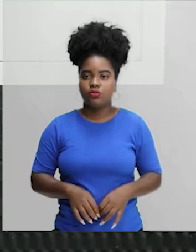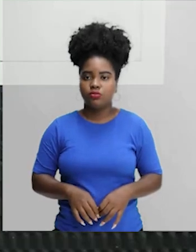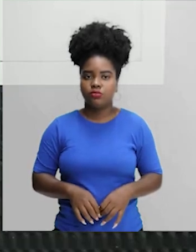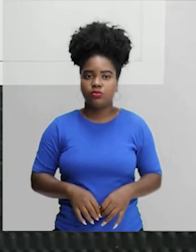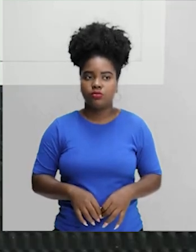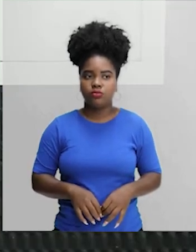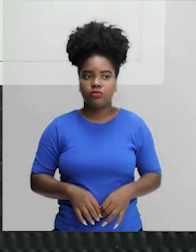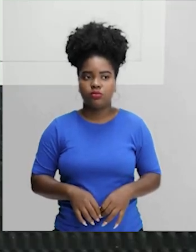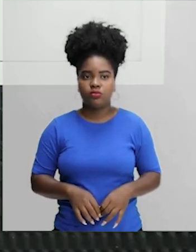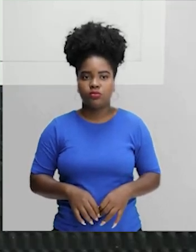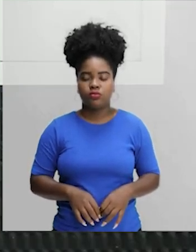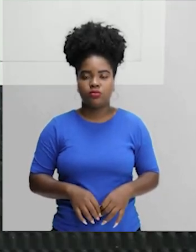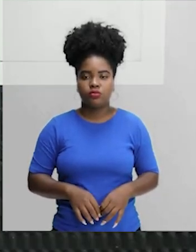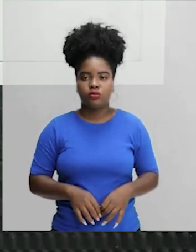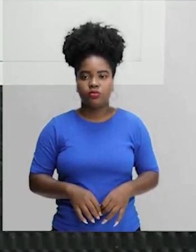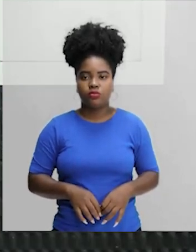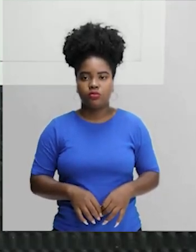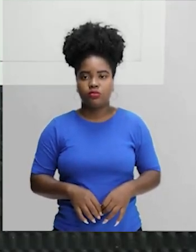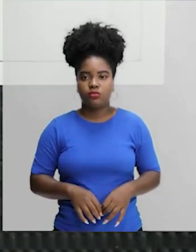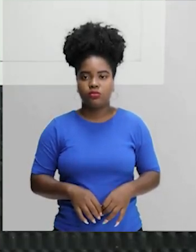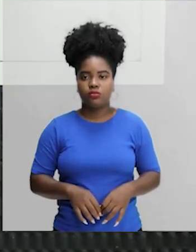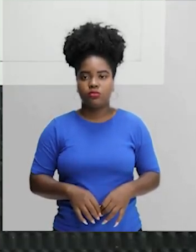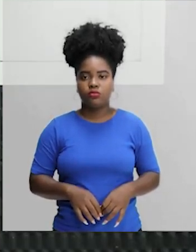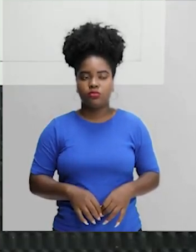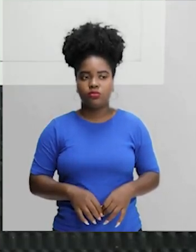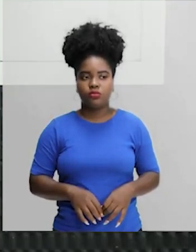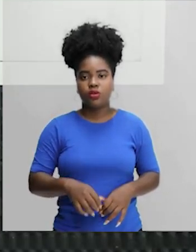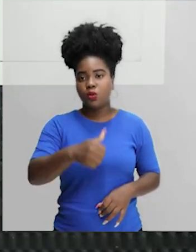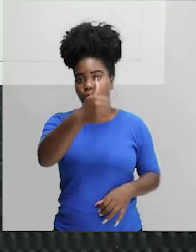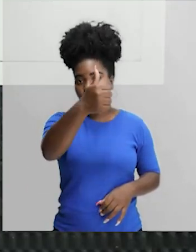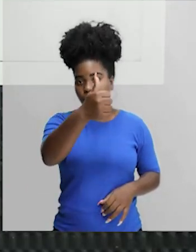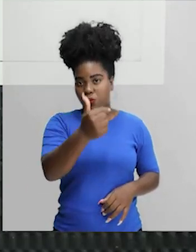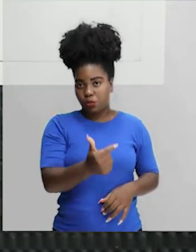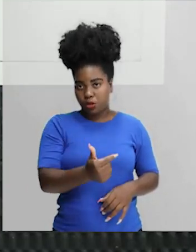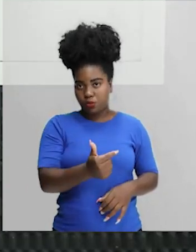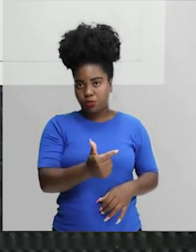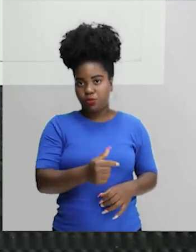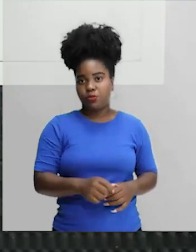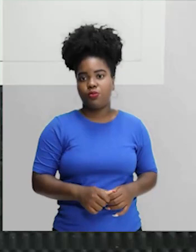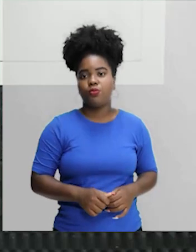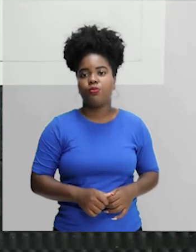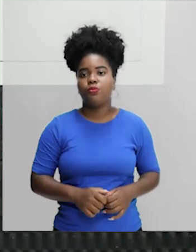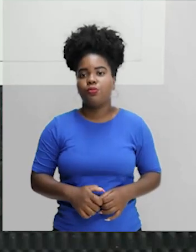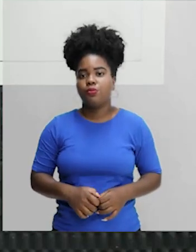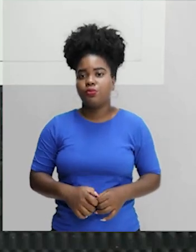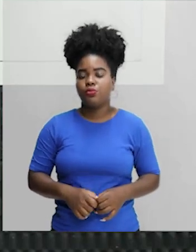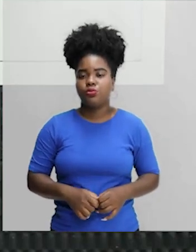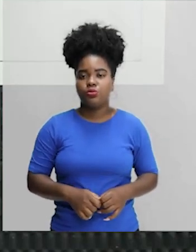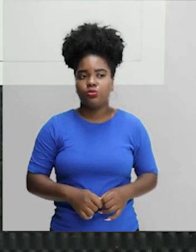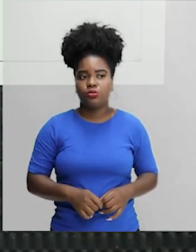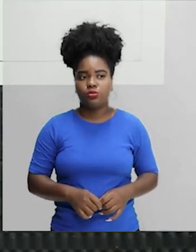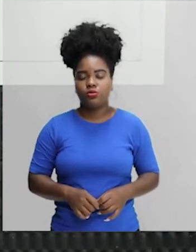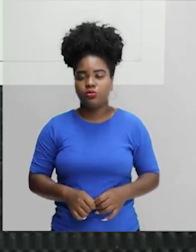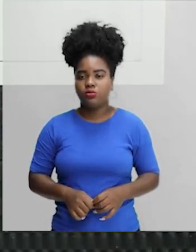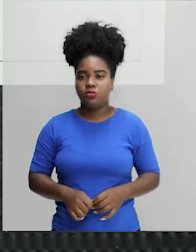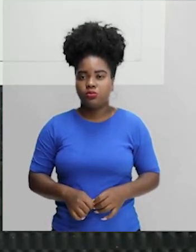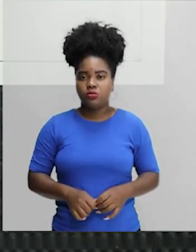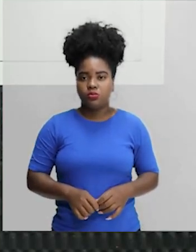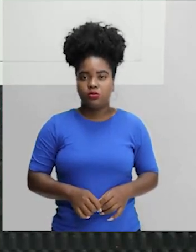Tá? Vamos aplicar aqui o nosso dispositivo. Pelo 1 meio. 1 meio vai ser